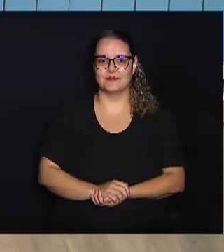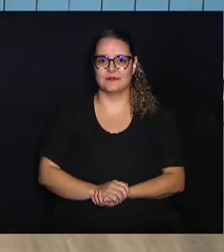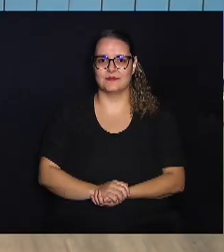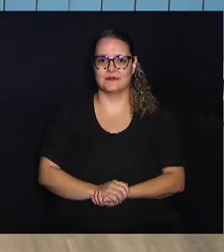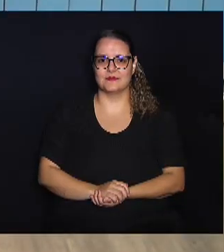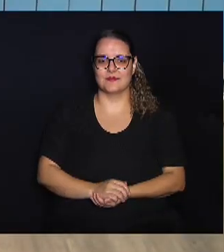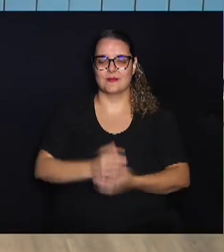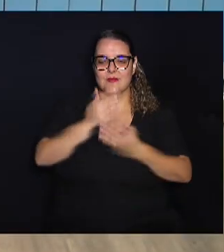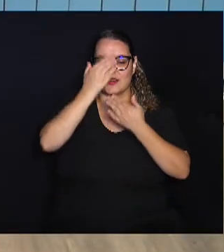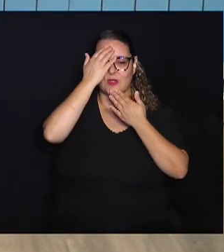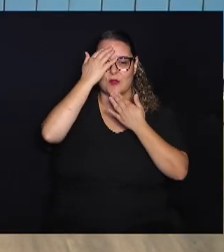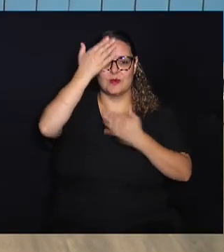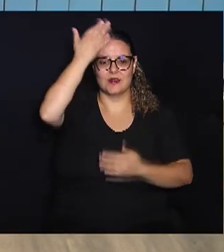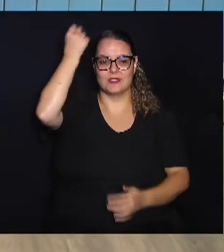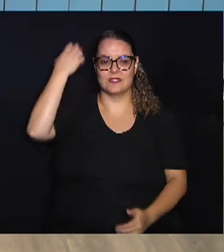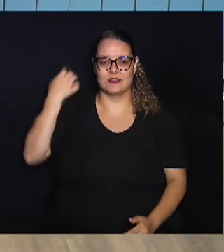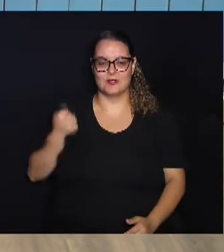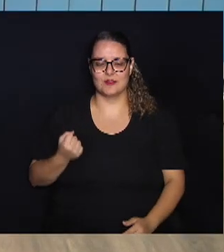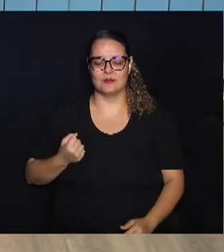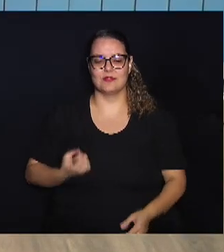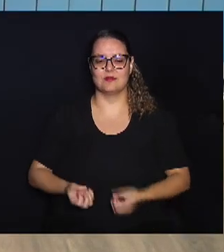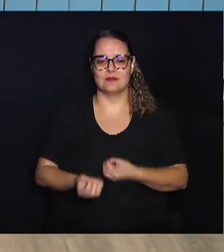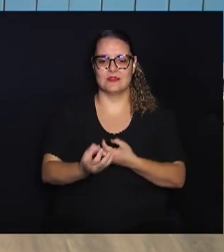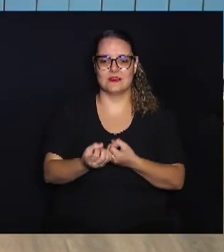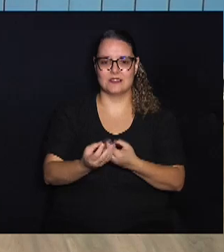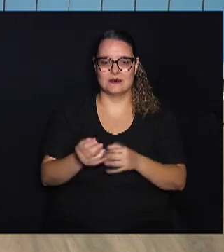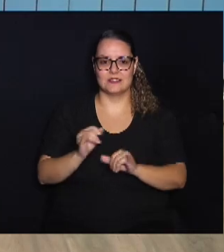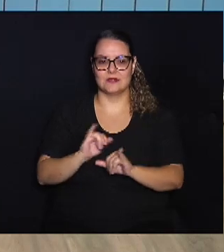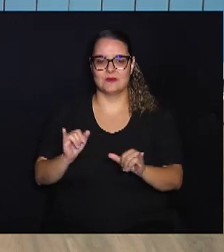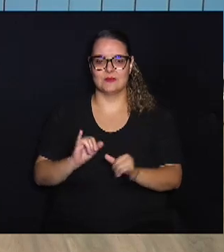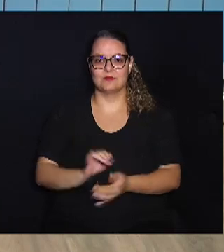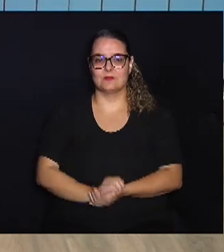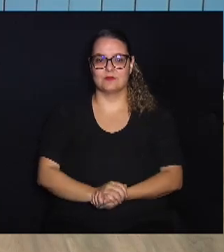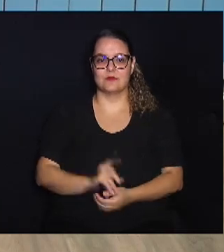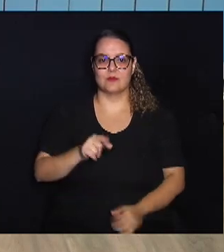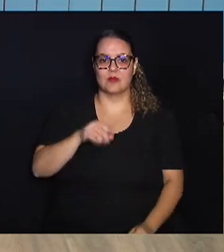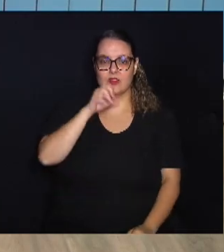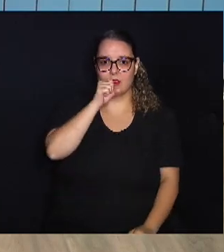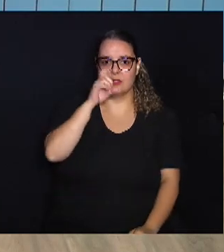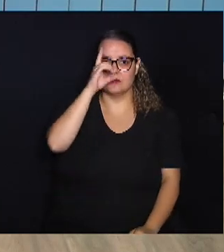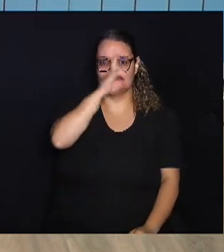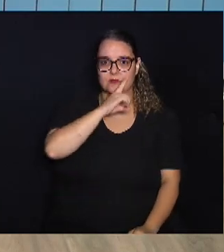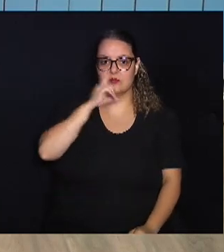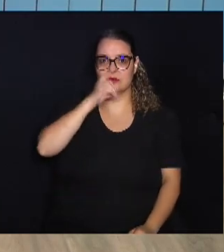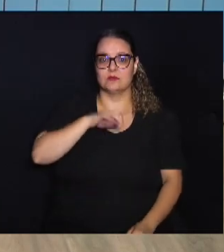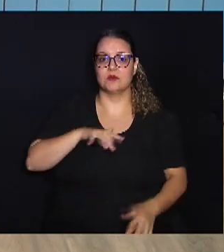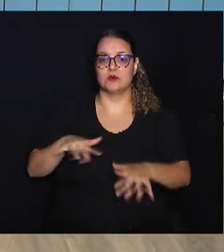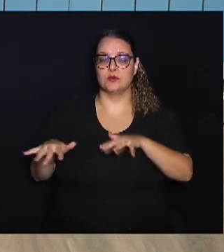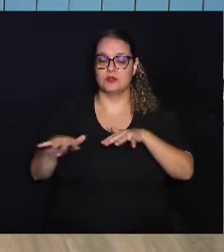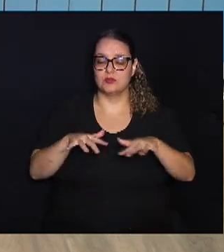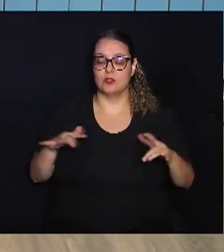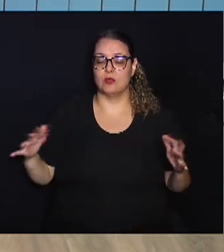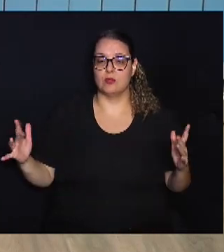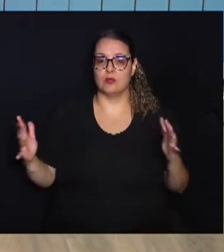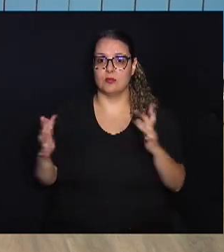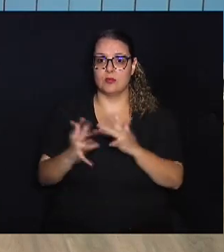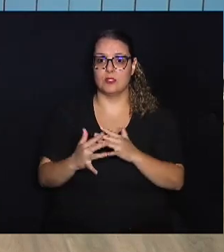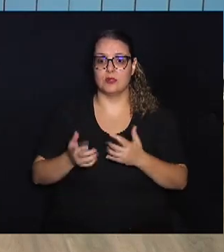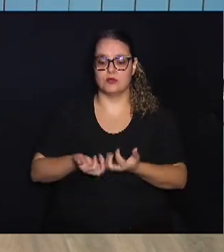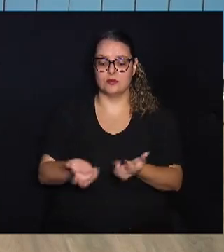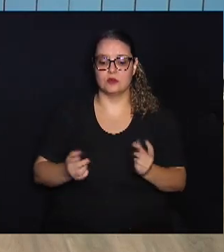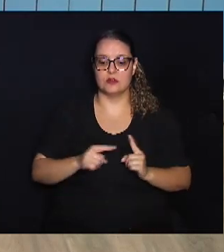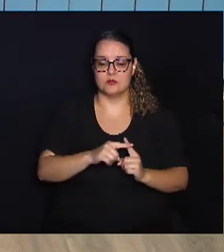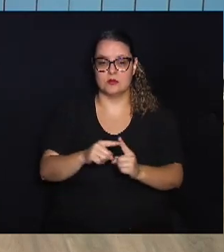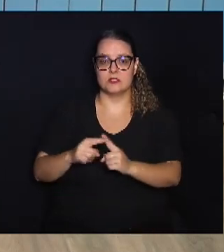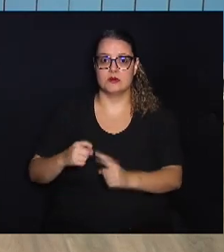Muito obrigado, Rúbia de Oliveira, pelas informações, né? É um fim de semana de muita movimentação nos cemitérios da cidade, por isso